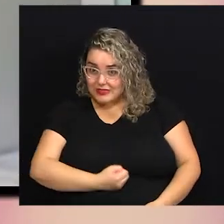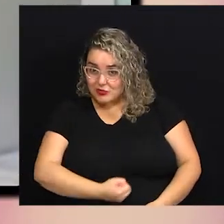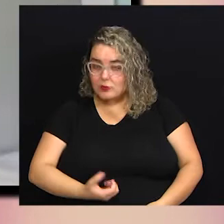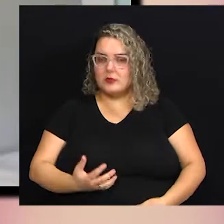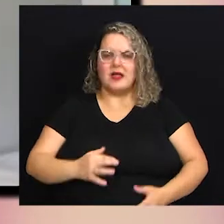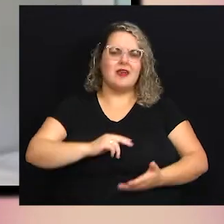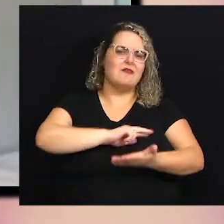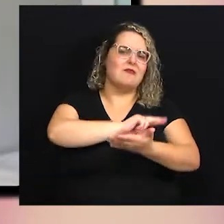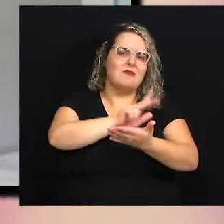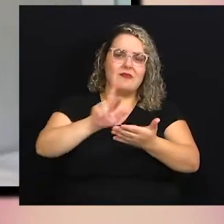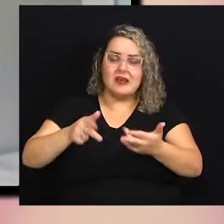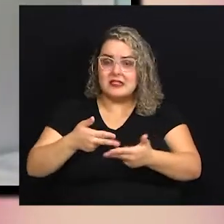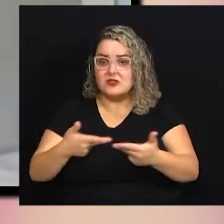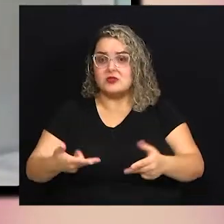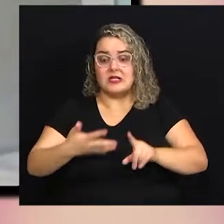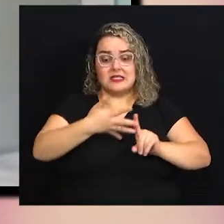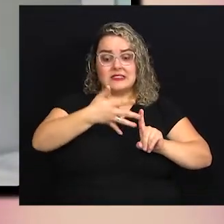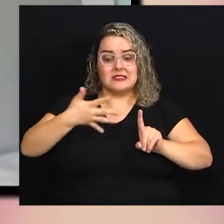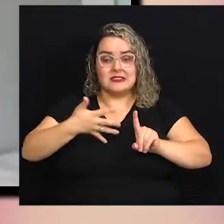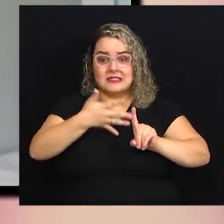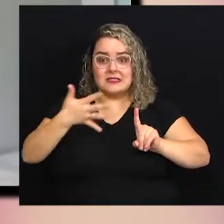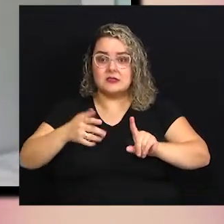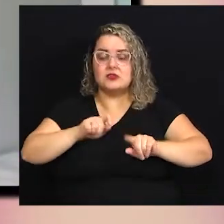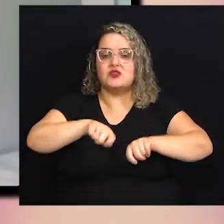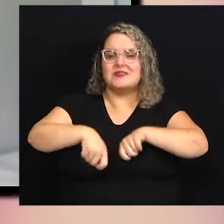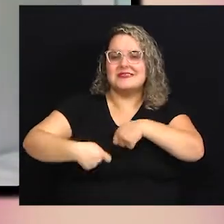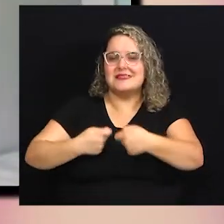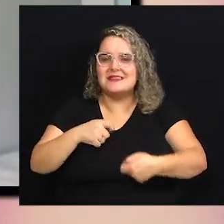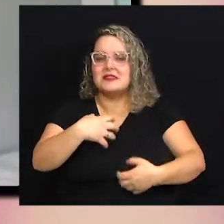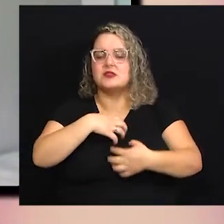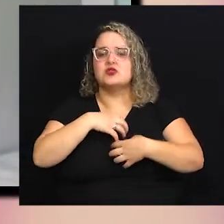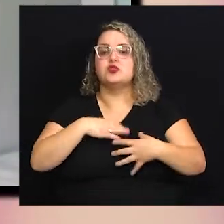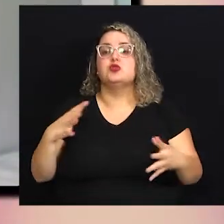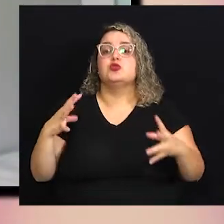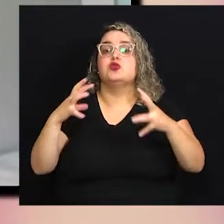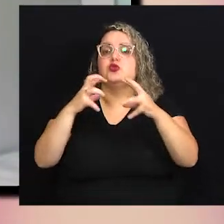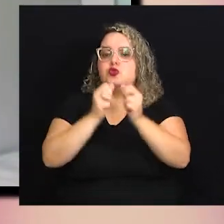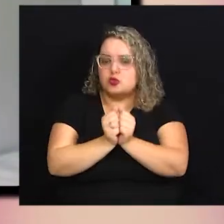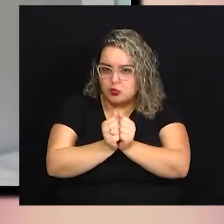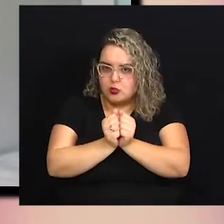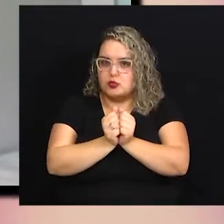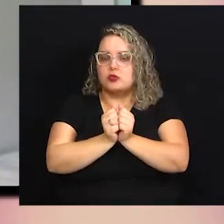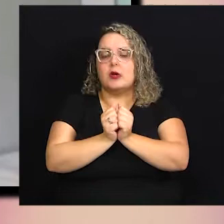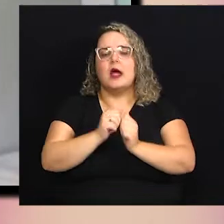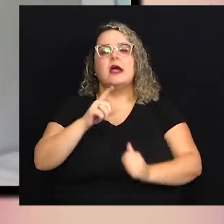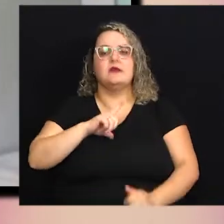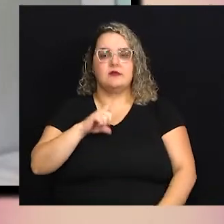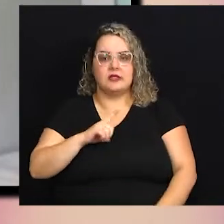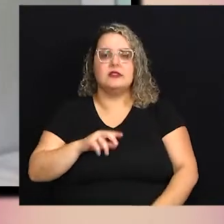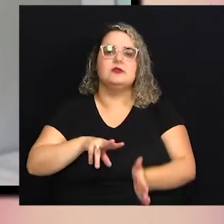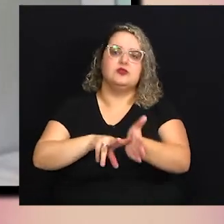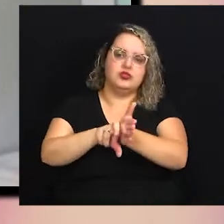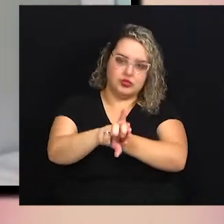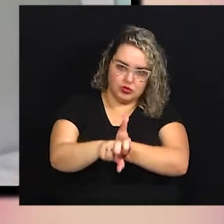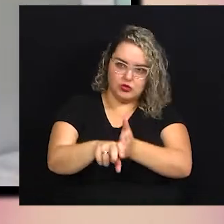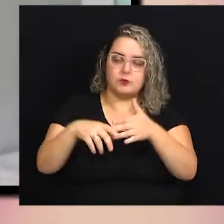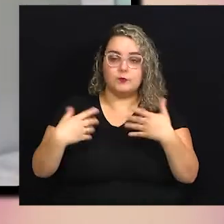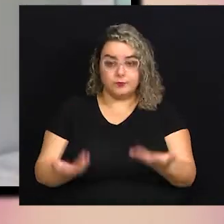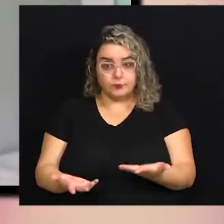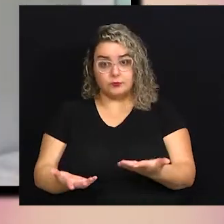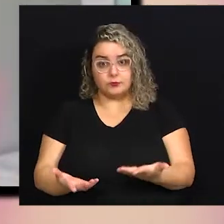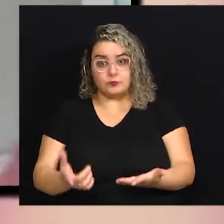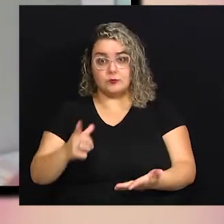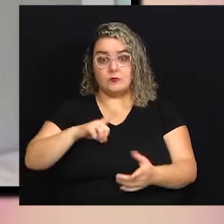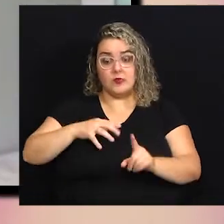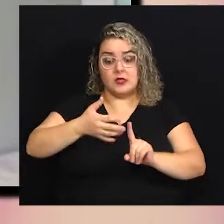né? Então, é um conjunto, síndrome é um conjunto de sinais e sintomas que, agrupados, vão dar esse diagnóstico, né?